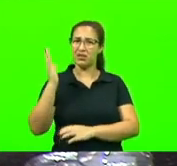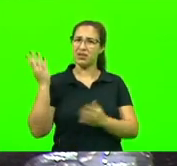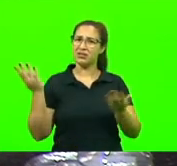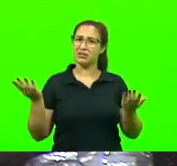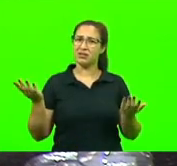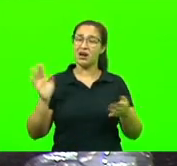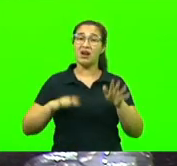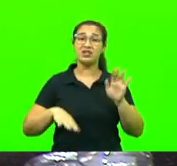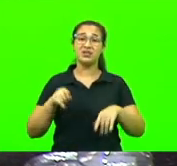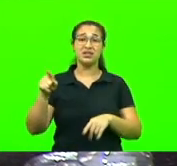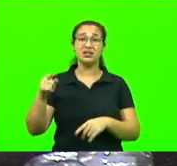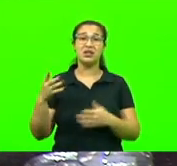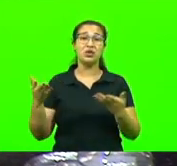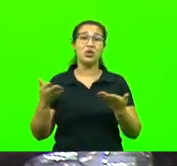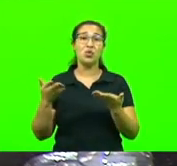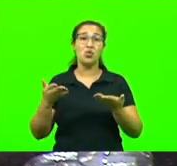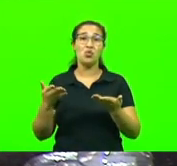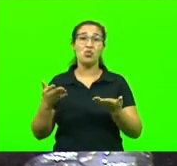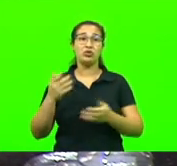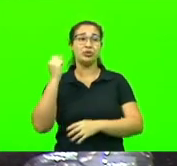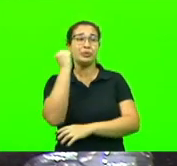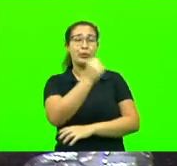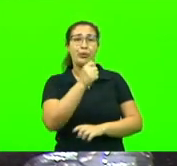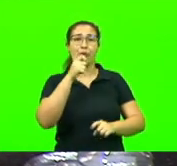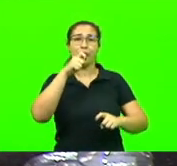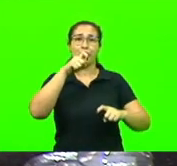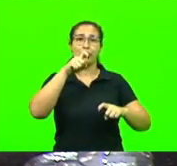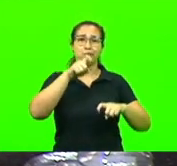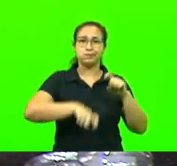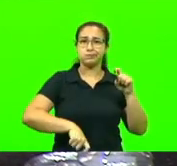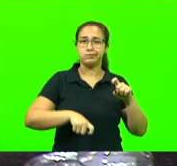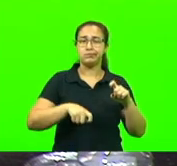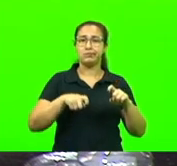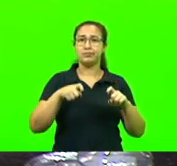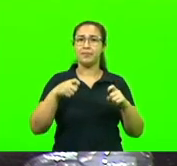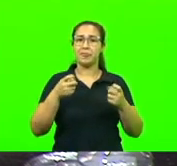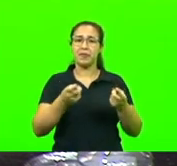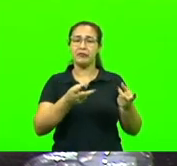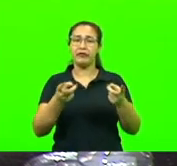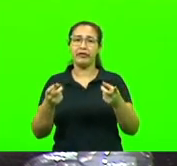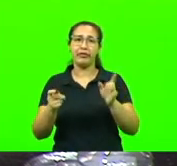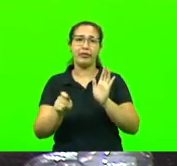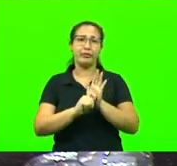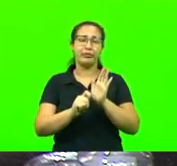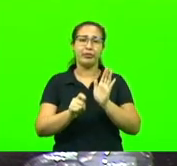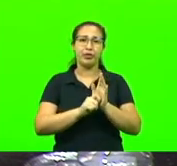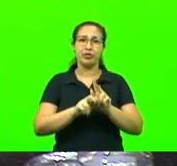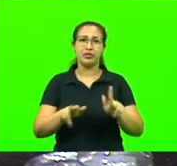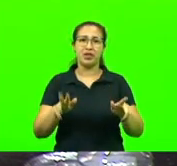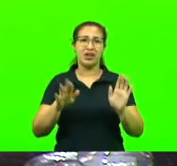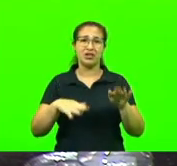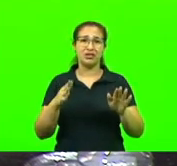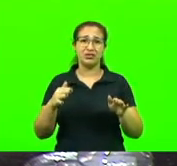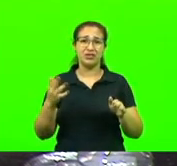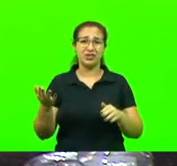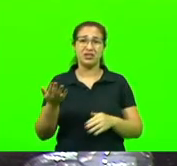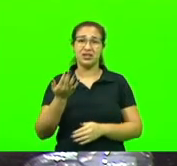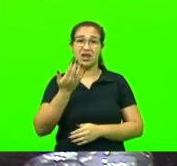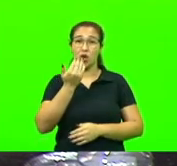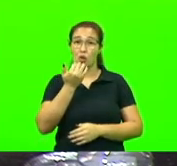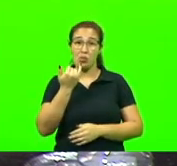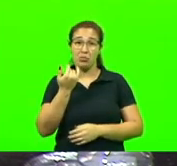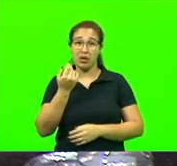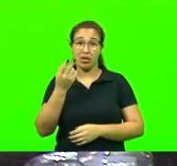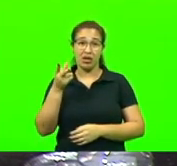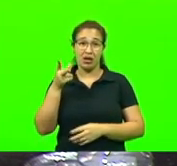está hoje lá, que fez mal para alguém, estuprou, matou, vendeu droga. Muitos lá não merecem nem comer lavagem. Quanto mais a